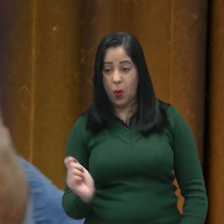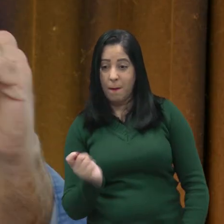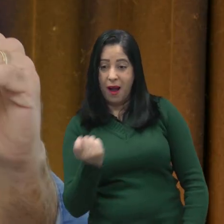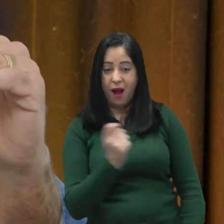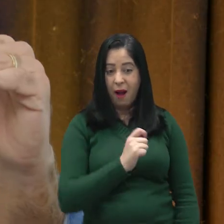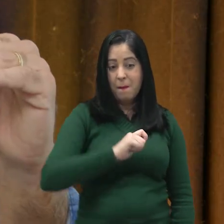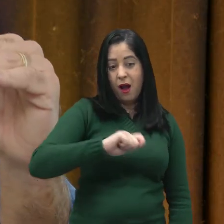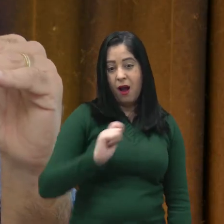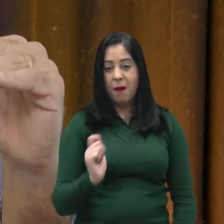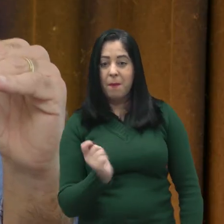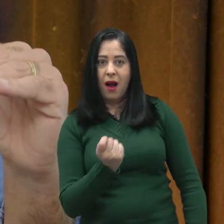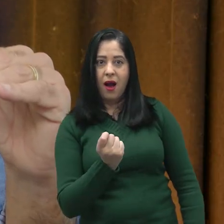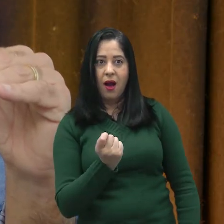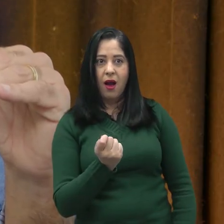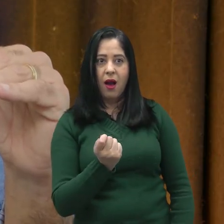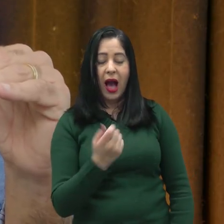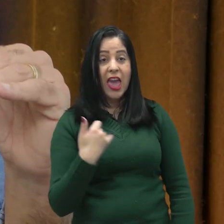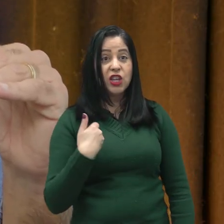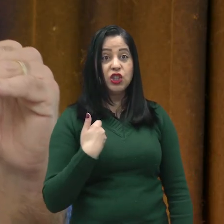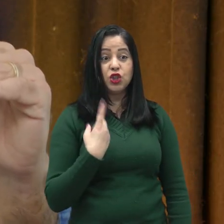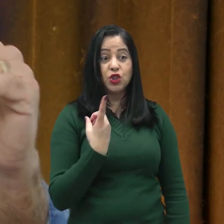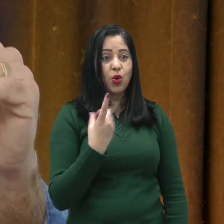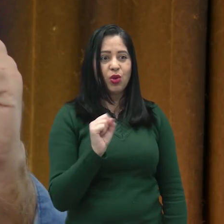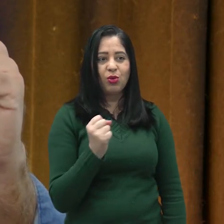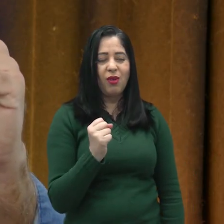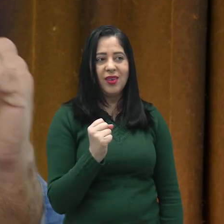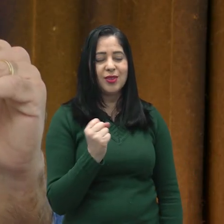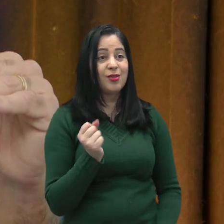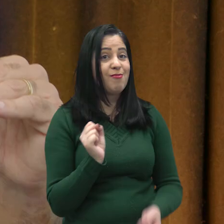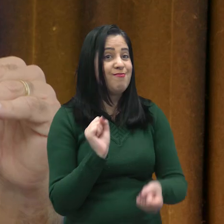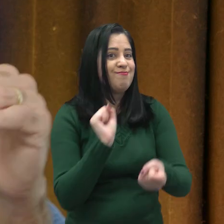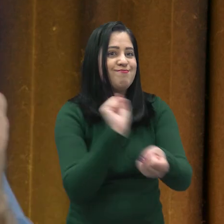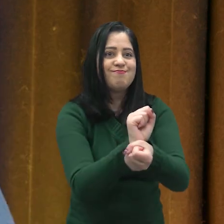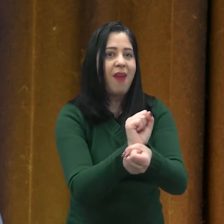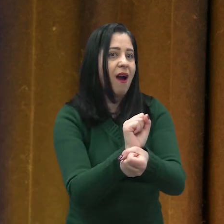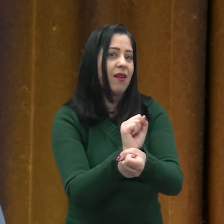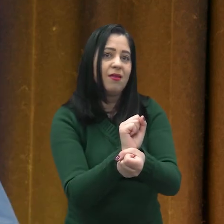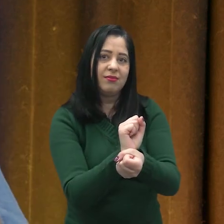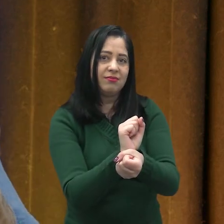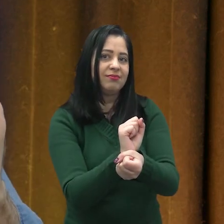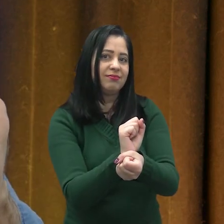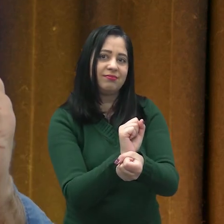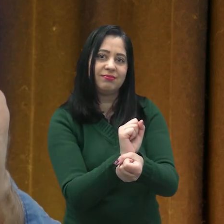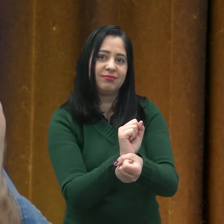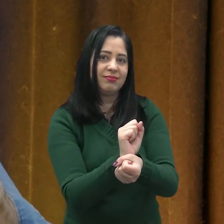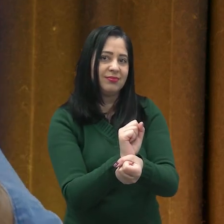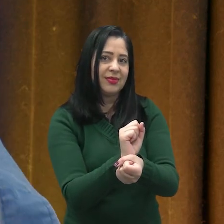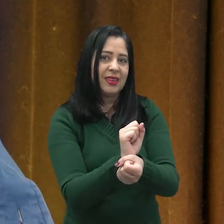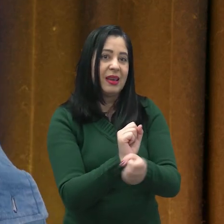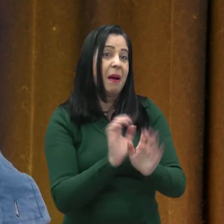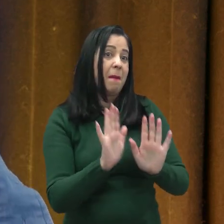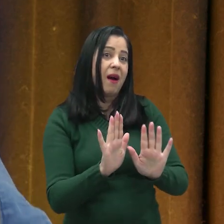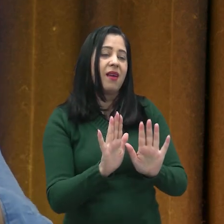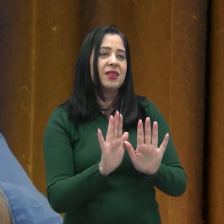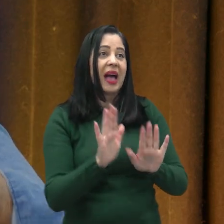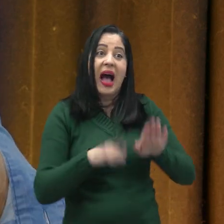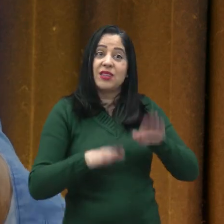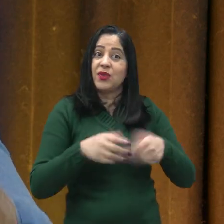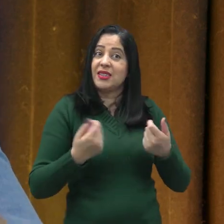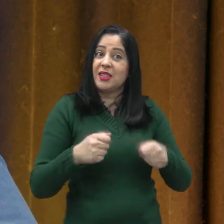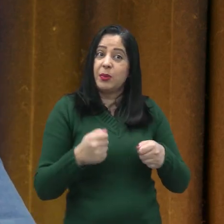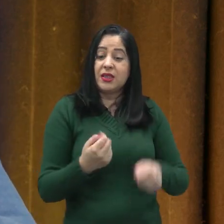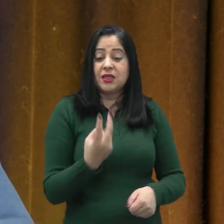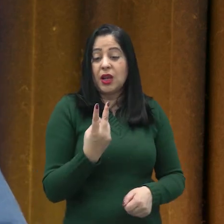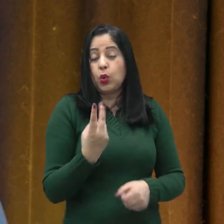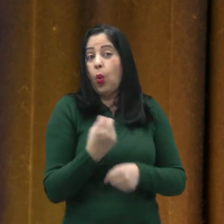Você chega aos 18 anos, você tem que definir. Né? Isso muitas vezes encerra a carreira de um atleta que precisaria de mais 2,